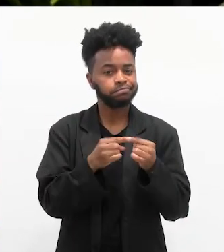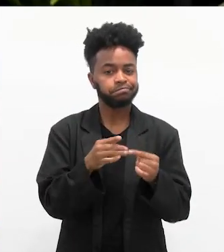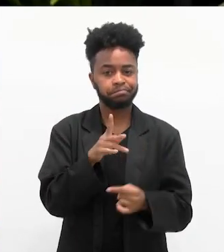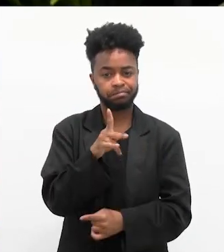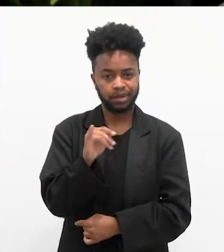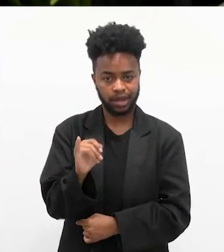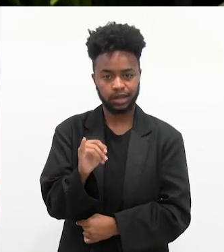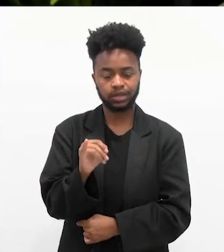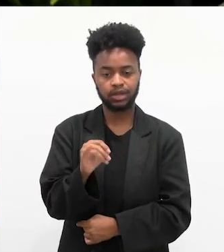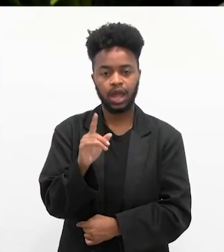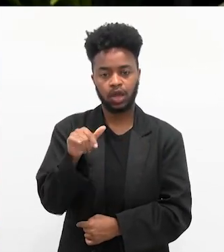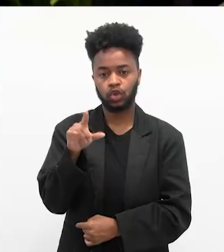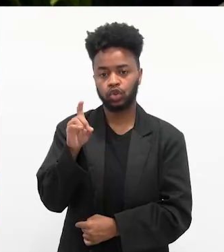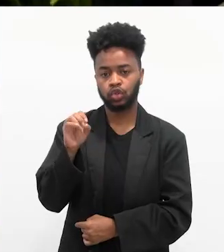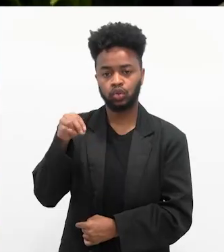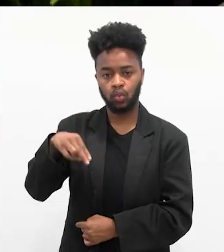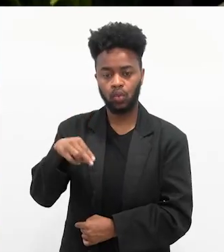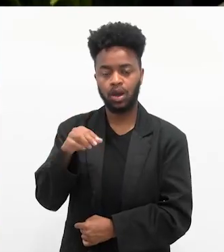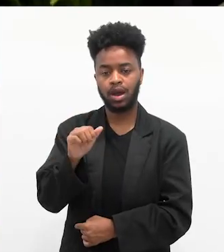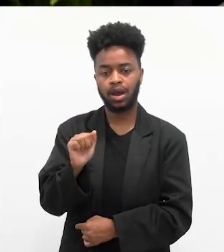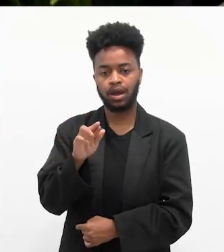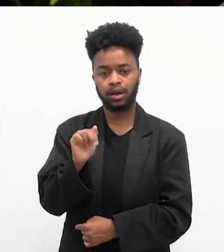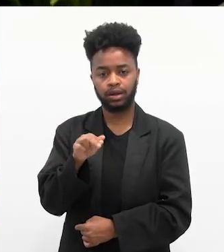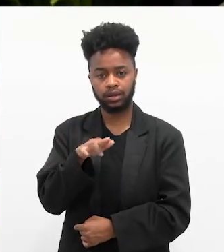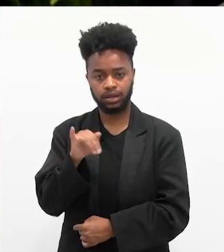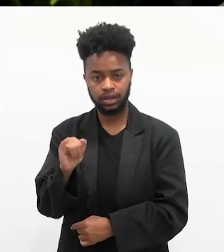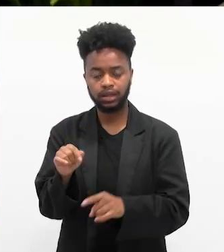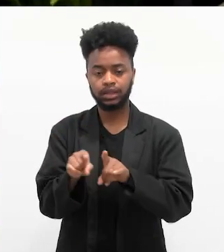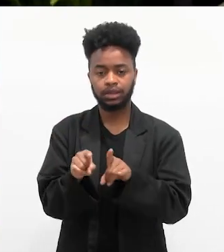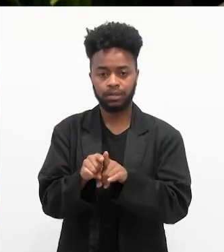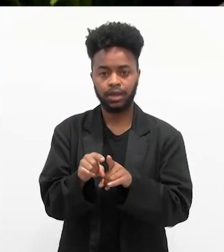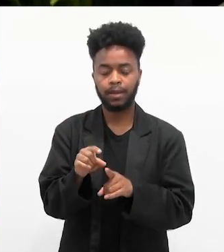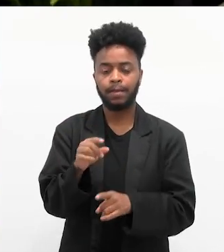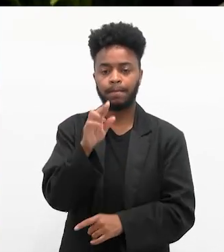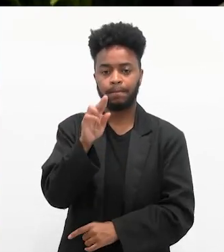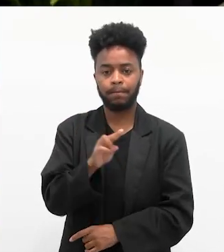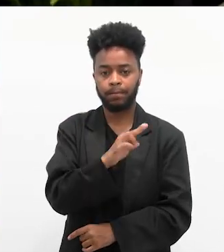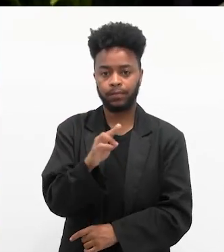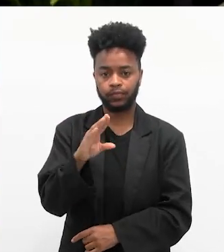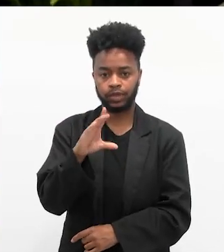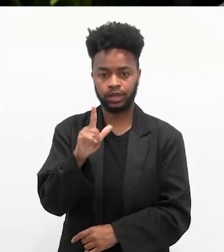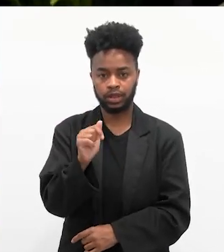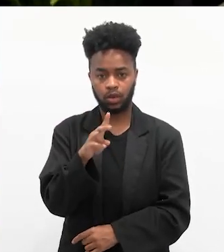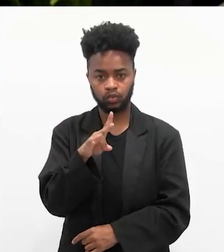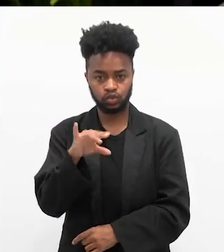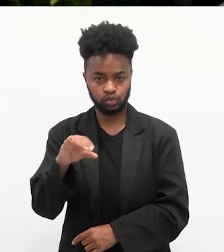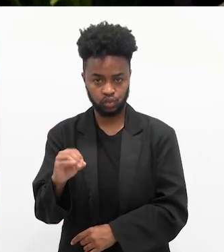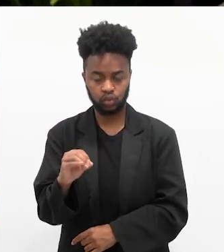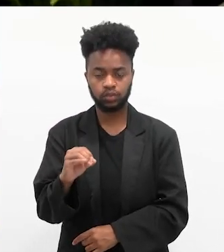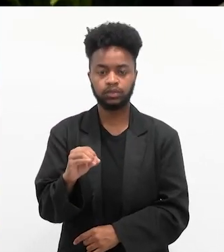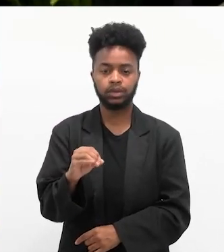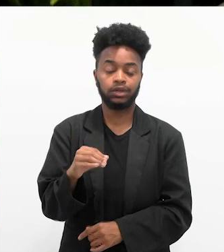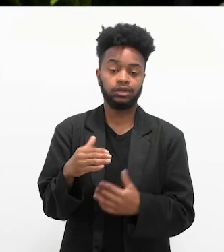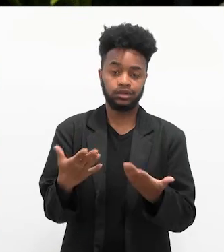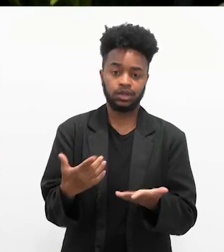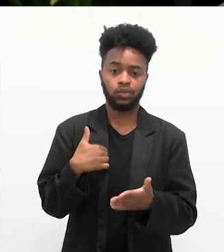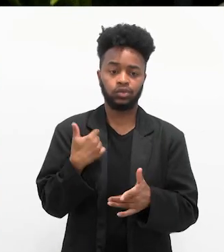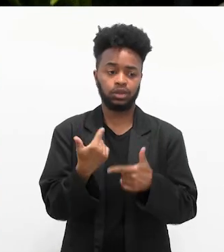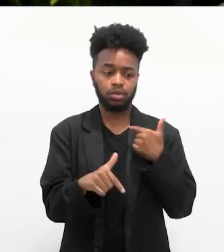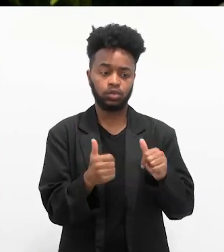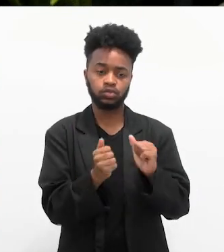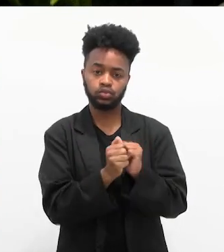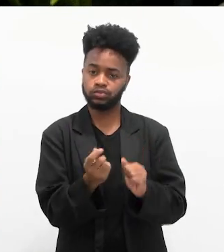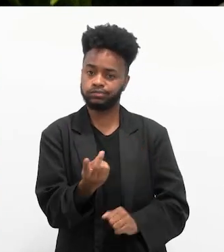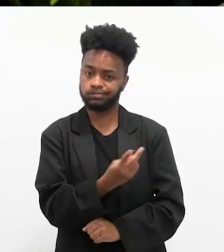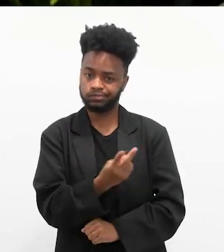de pai, que é Dom Orani, que se reflete no pastoreio do Padre Cláudio, que é o nosso cônego da catedral. Então, estar ao